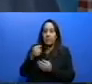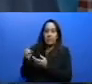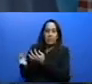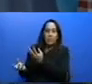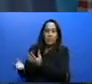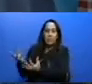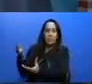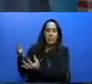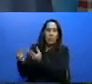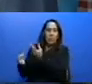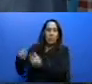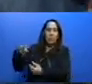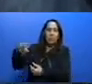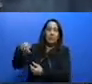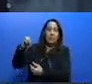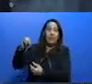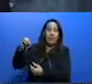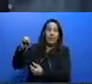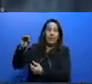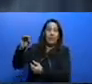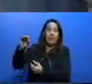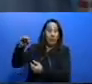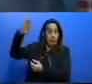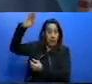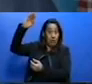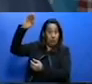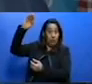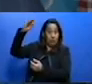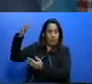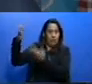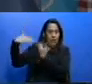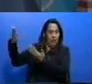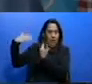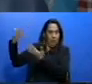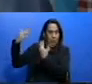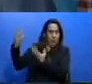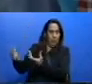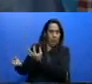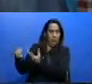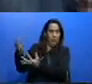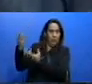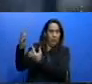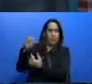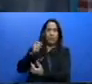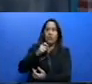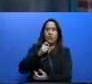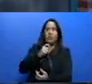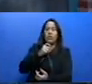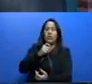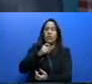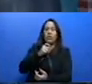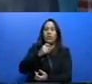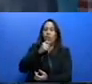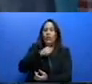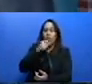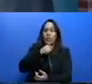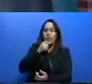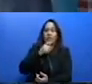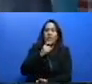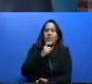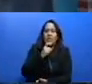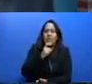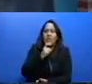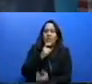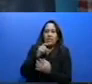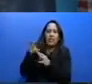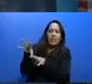de 30 graus. E o que acontece? O sorvete absorve essa temperatura,